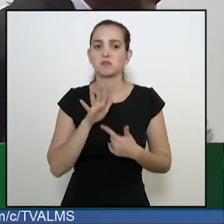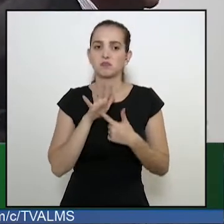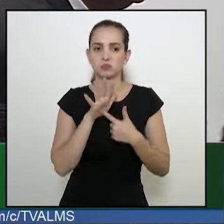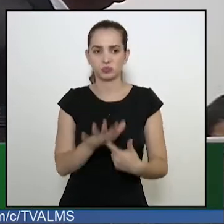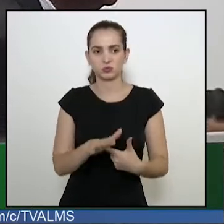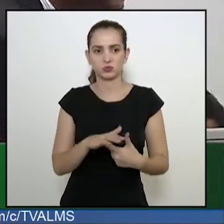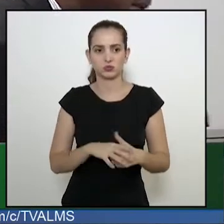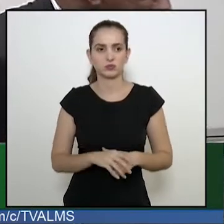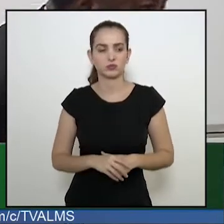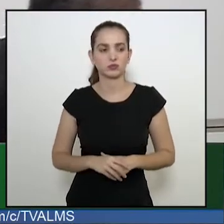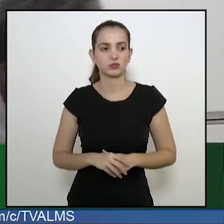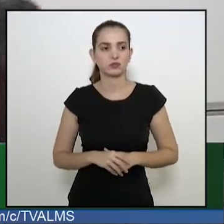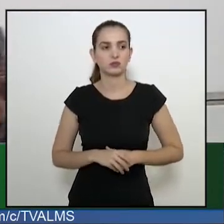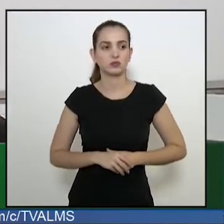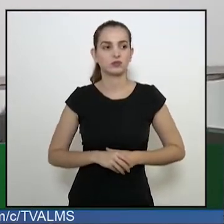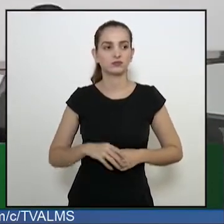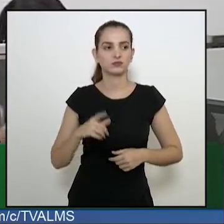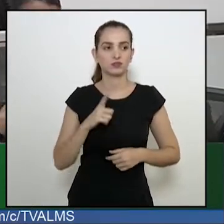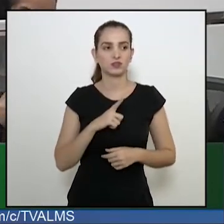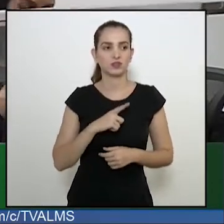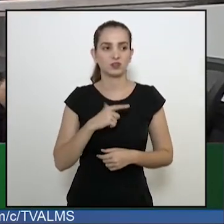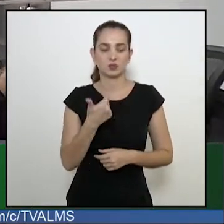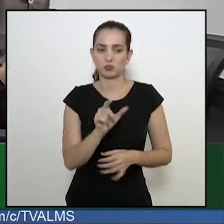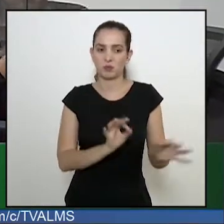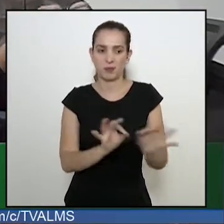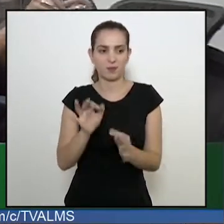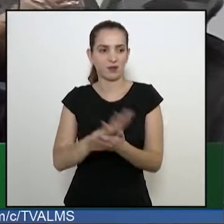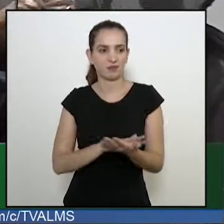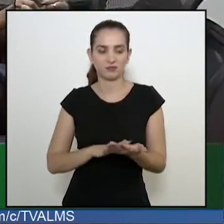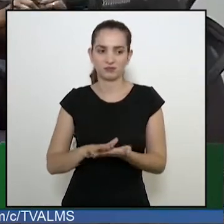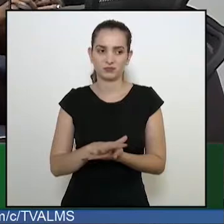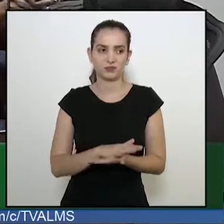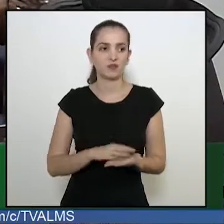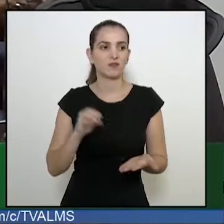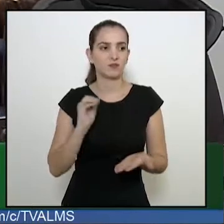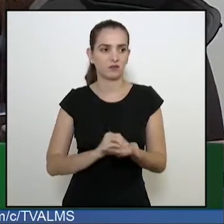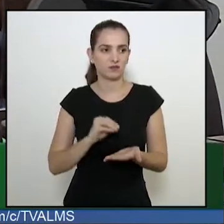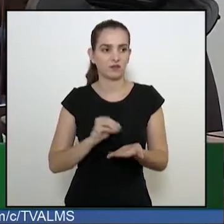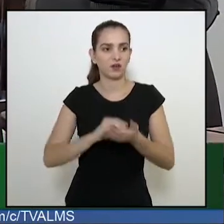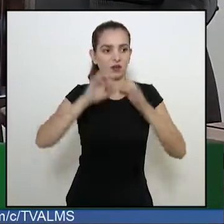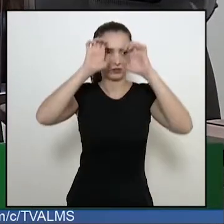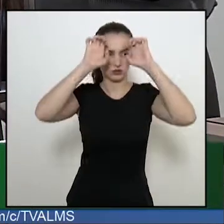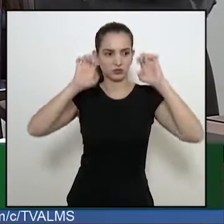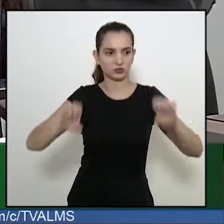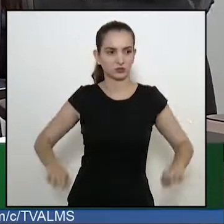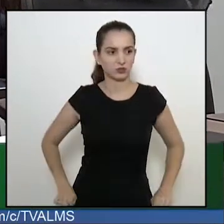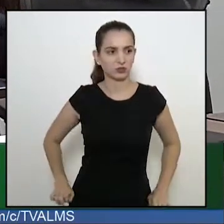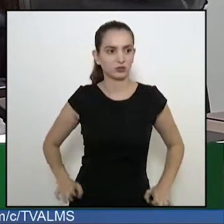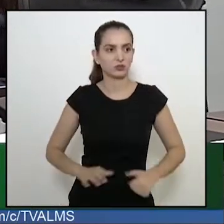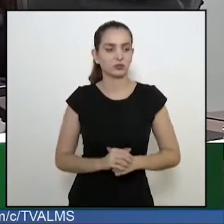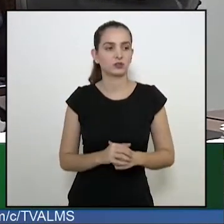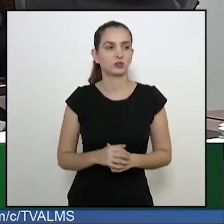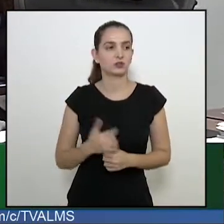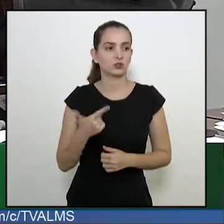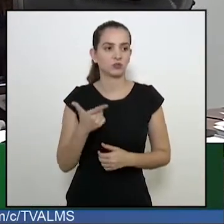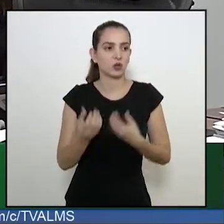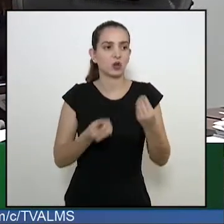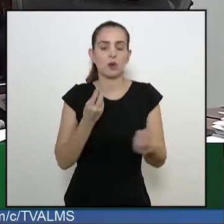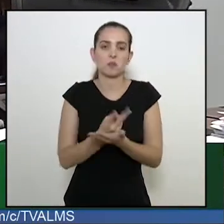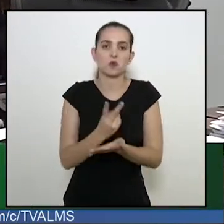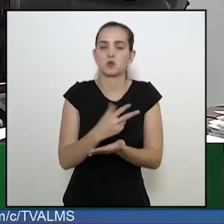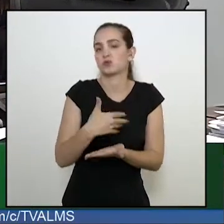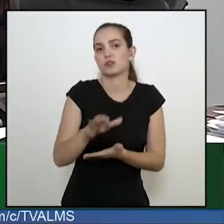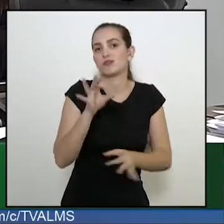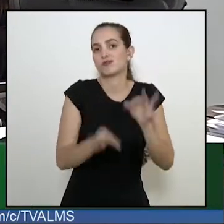Mostrou, assim, um despreparo, uma falta de ética, que ela não tem condições de continuar